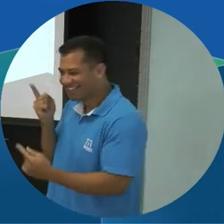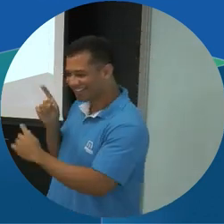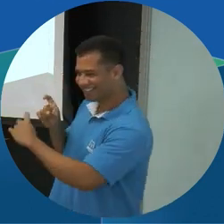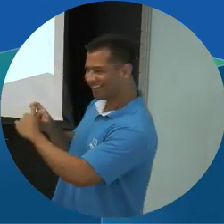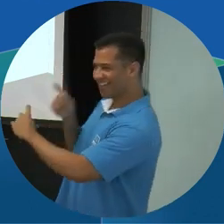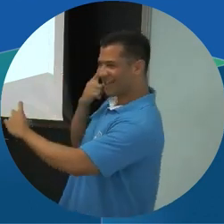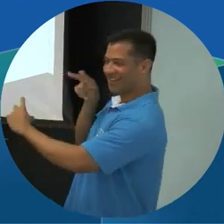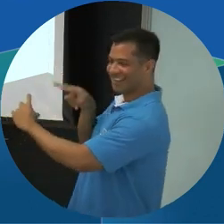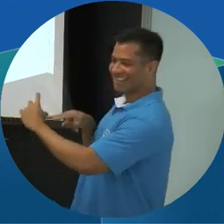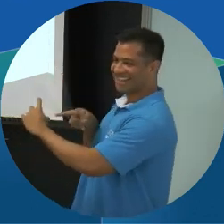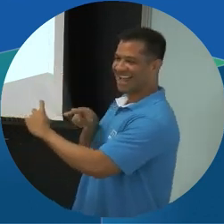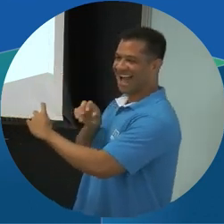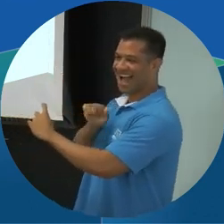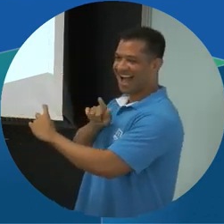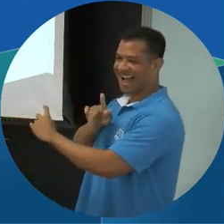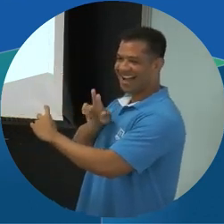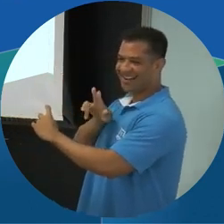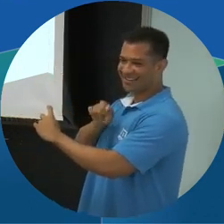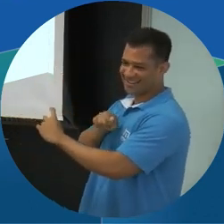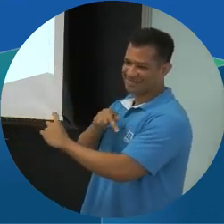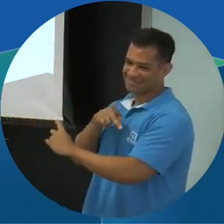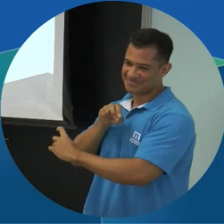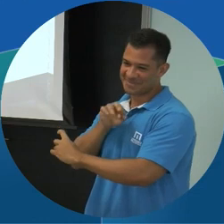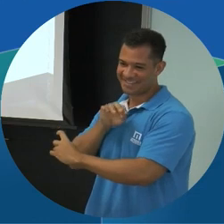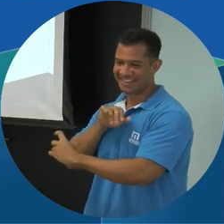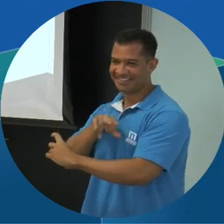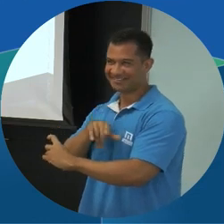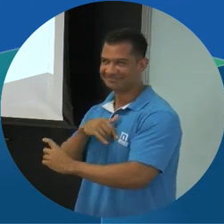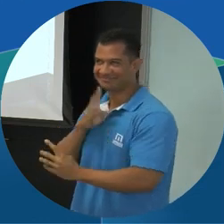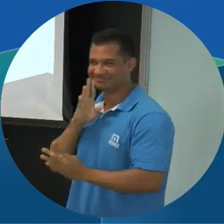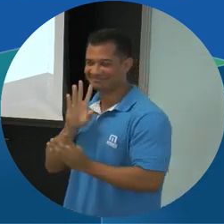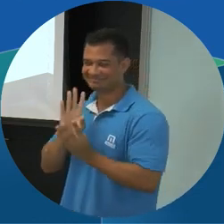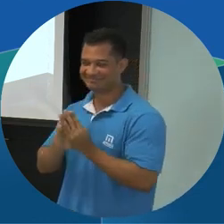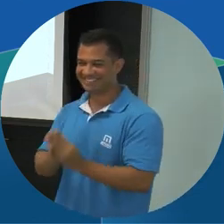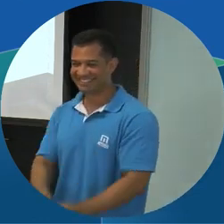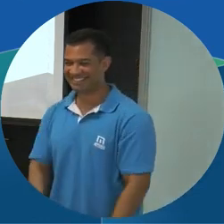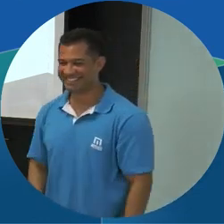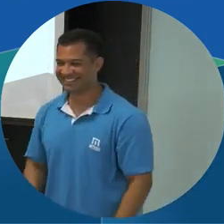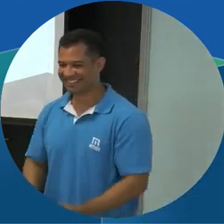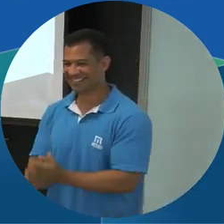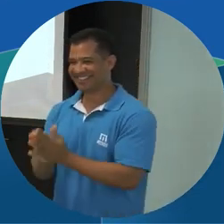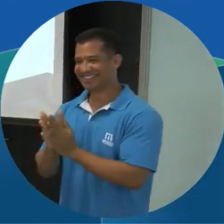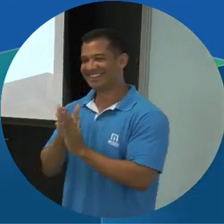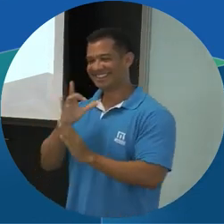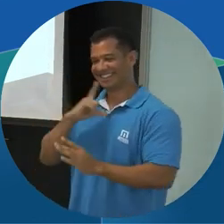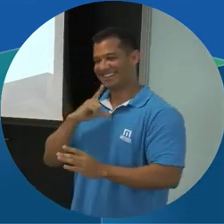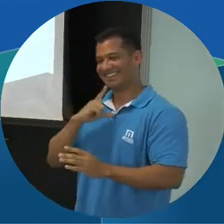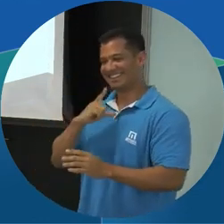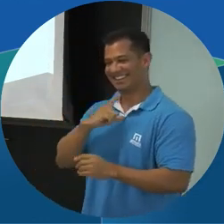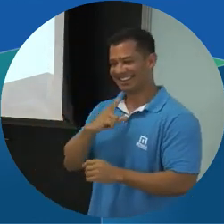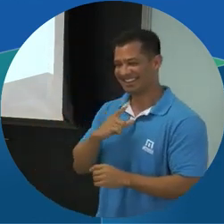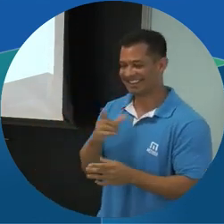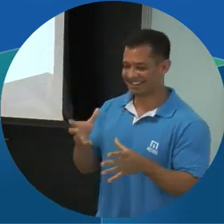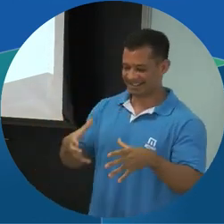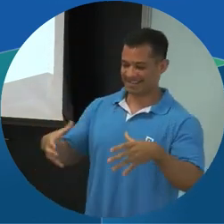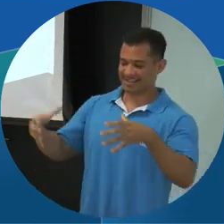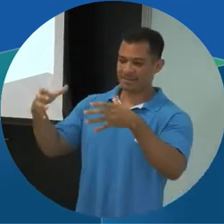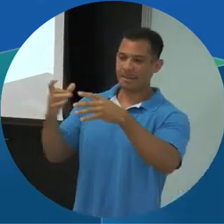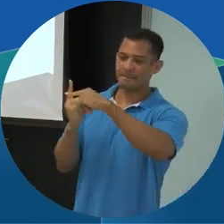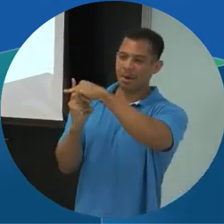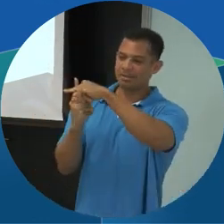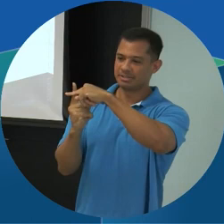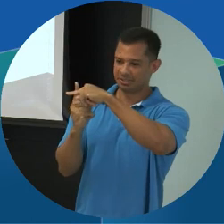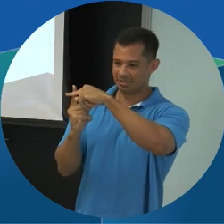equipamento aí de uma bomba positiva, né? Que ela vai fazer o quê? Ela faz a